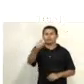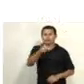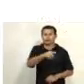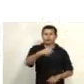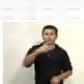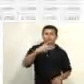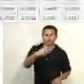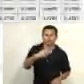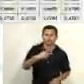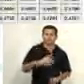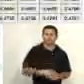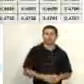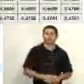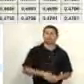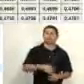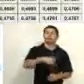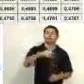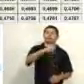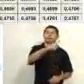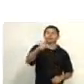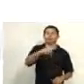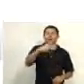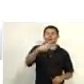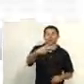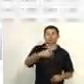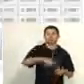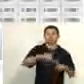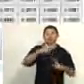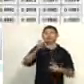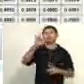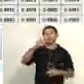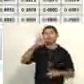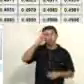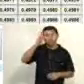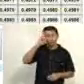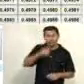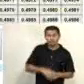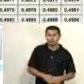Z2 e Z3, mas apenas lembrando que